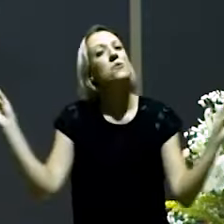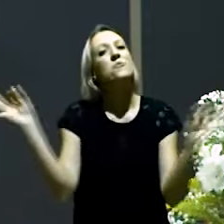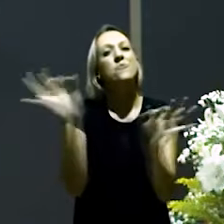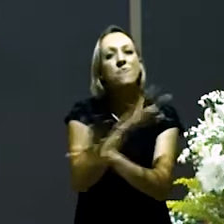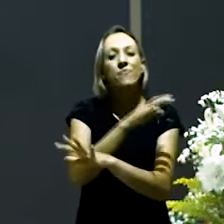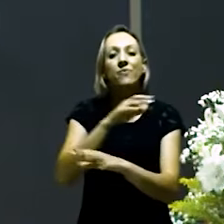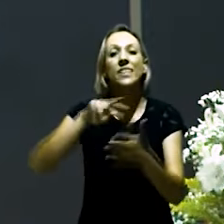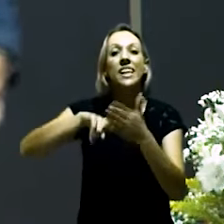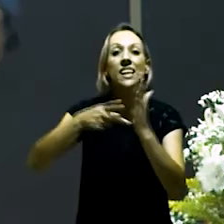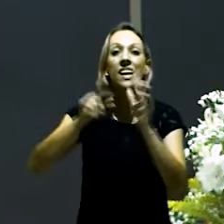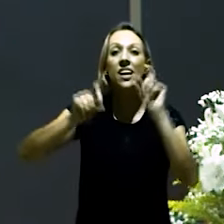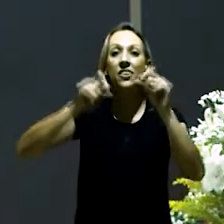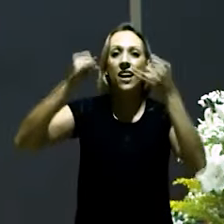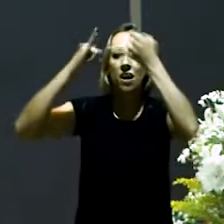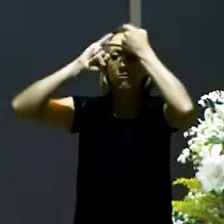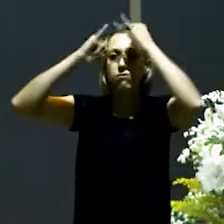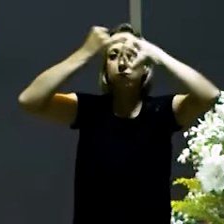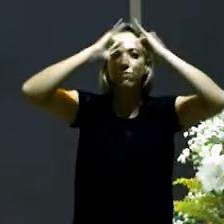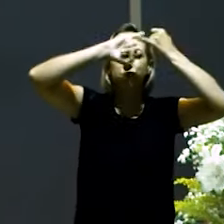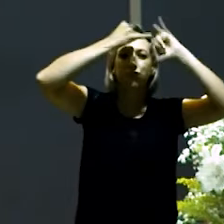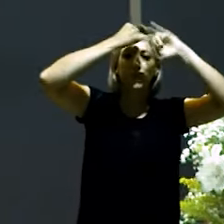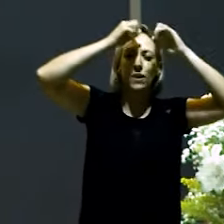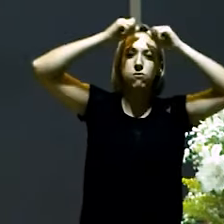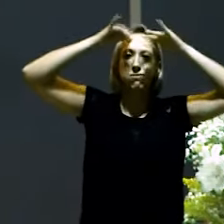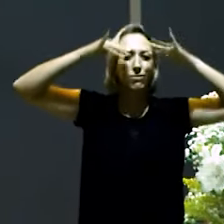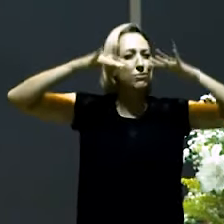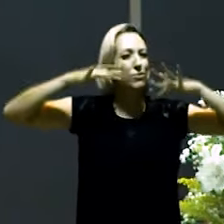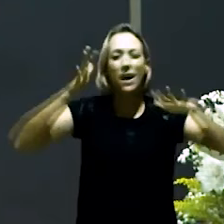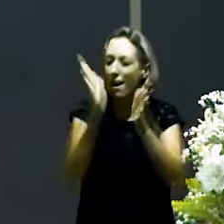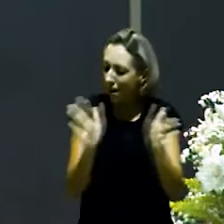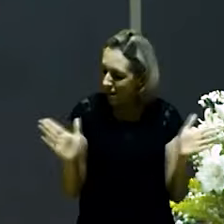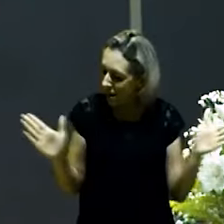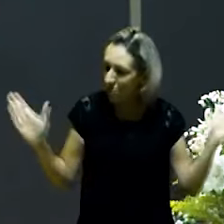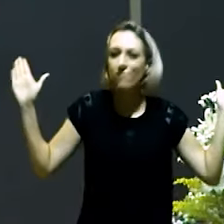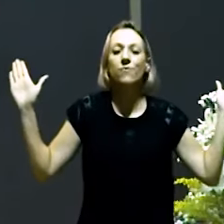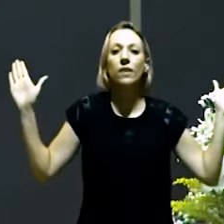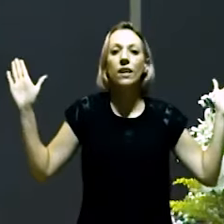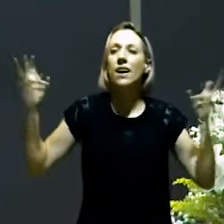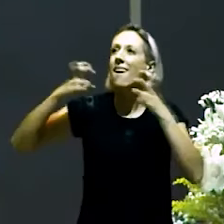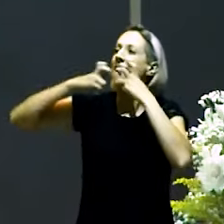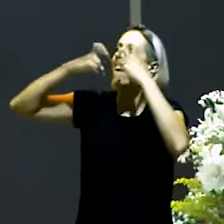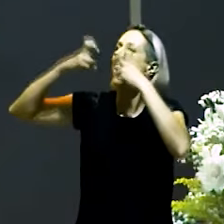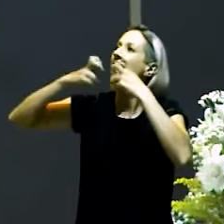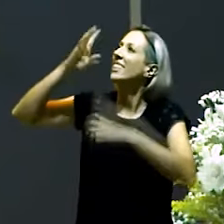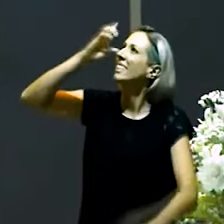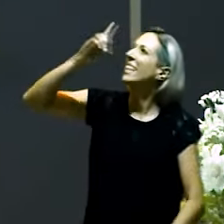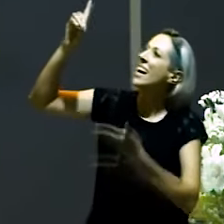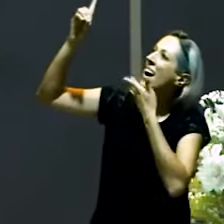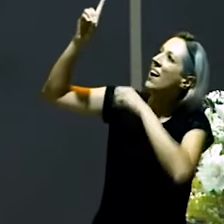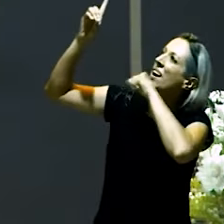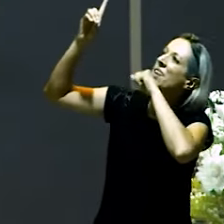ali coroado de espinhos, ensanguentado, marcado, cravado na cruz. O pé estava ferido, mas